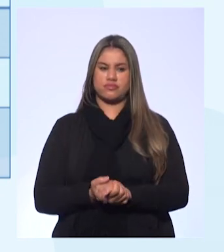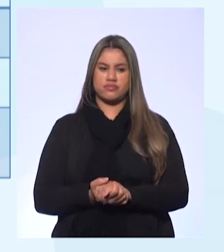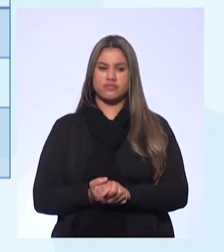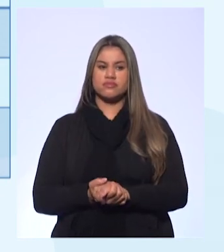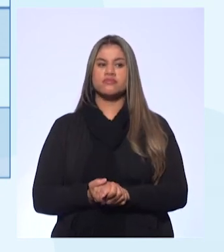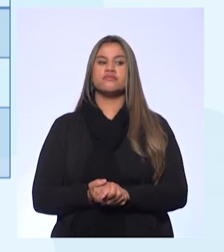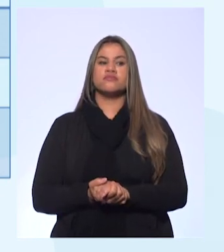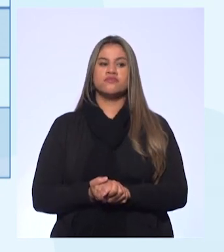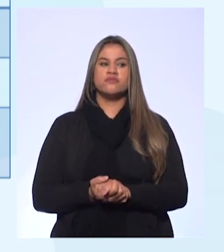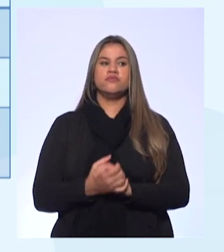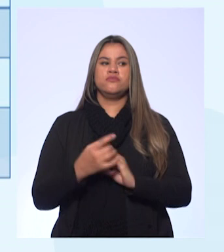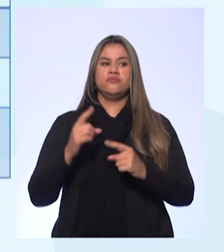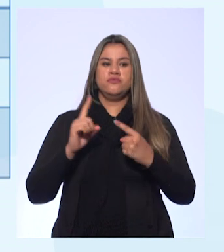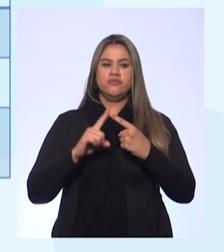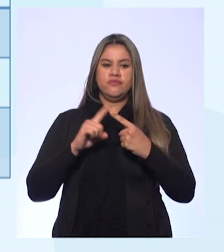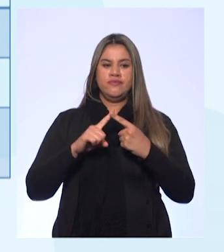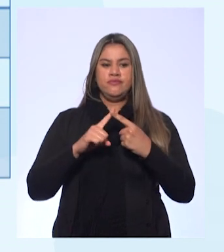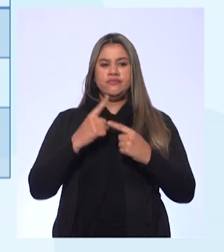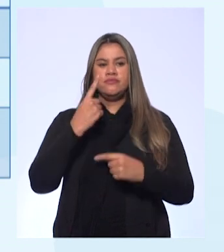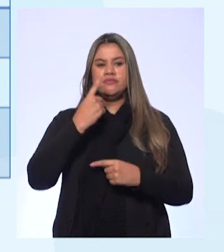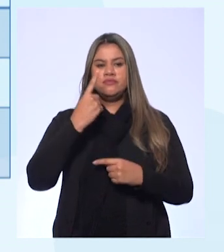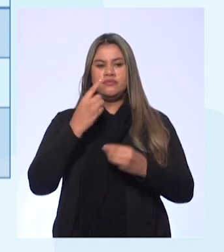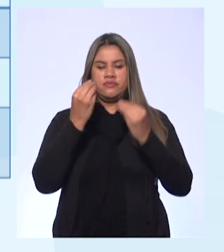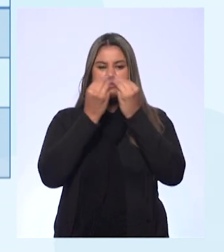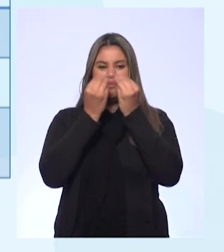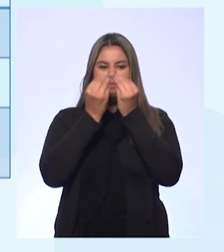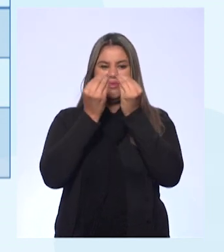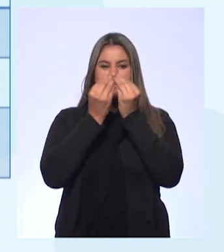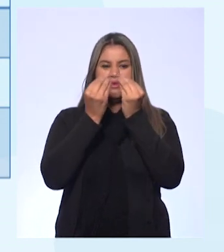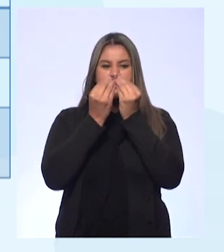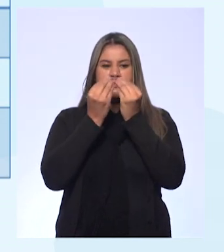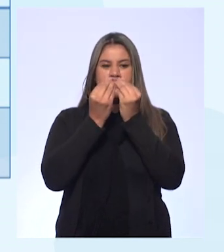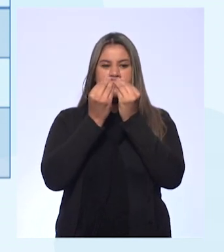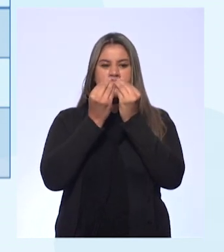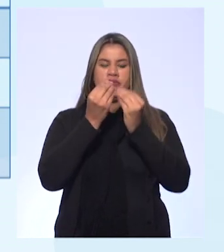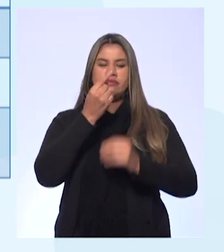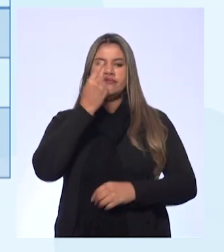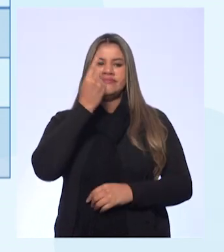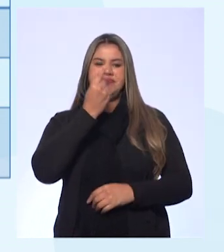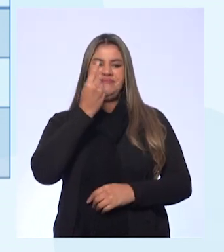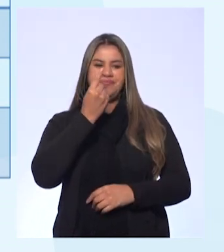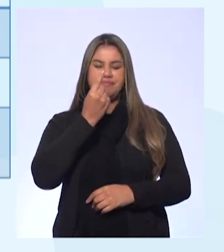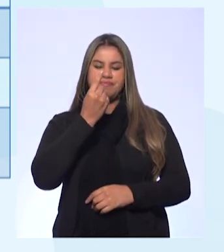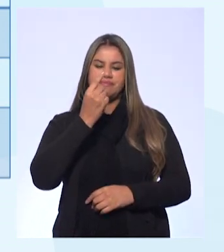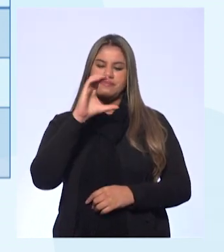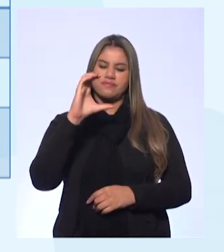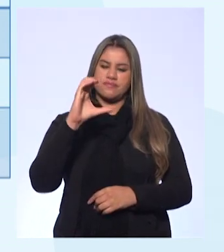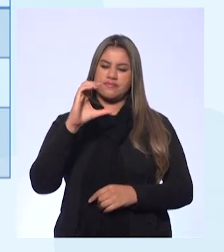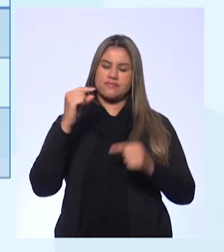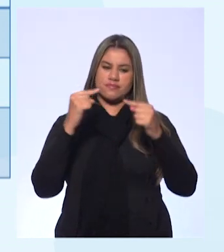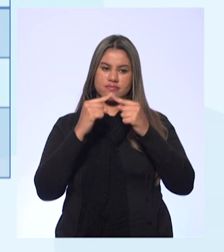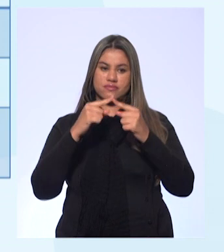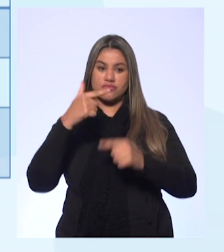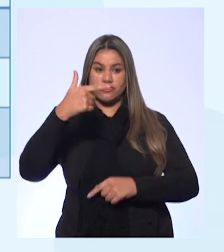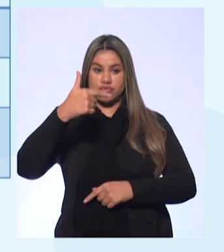calcular a massa molecular de uma molécula. Então, um carbono equivale a 12 gramas.